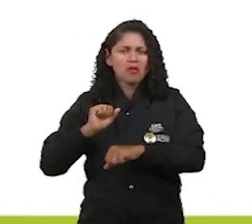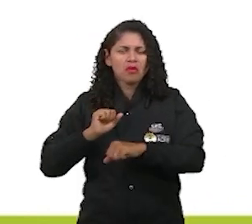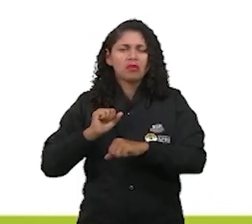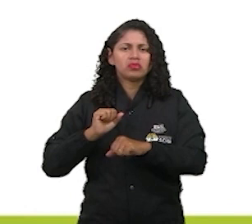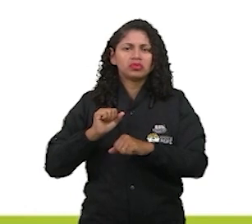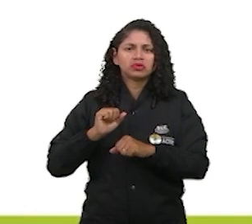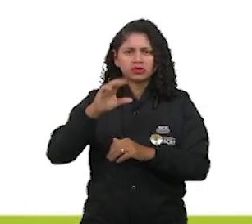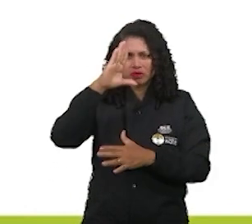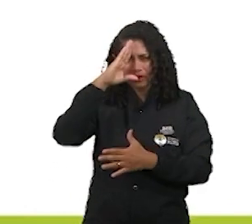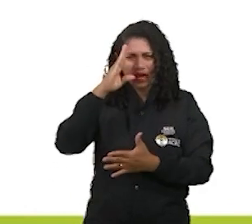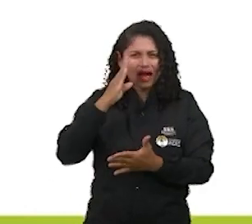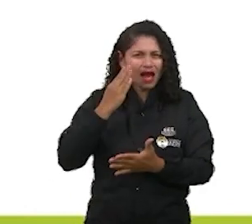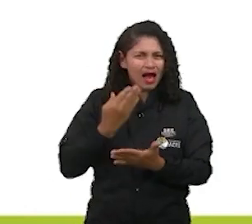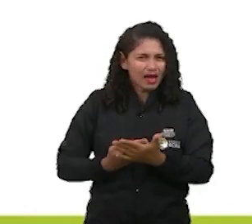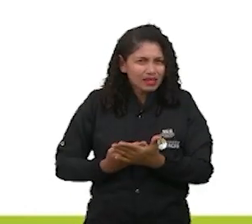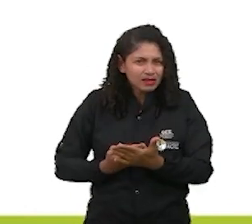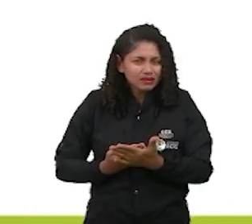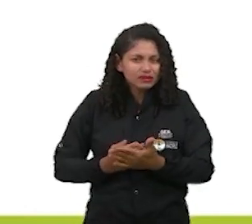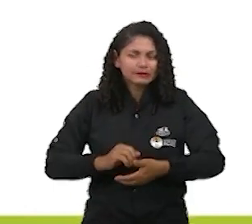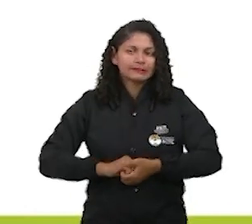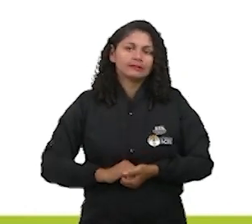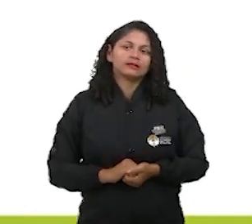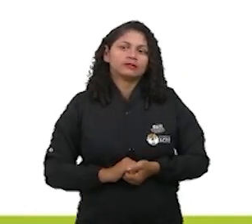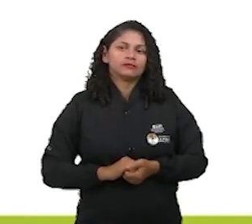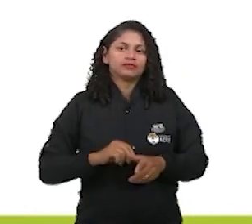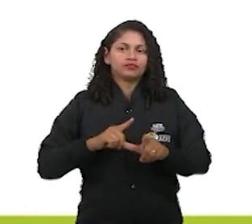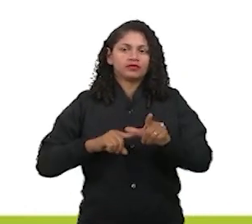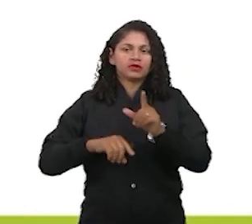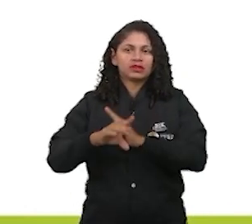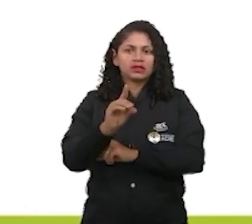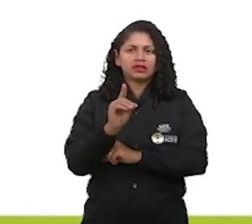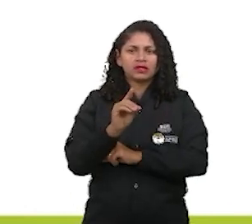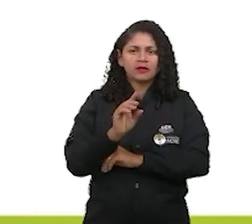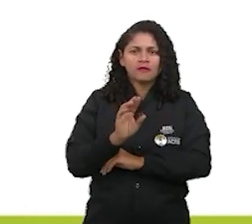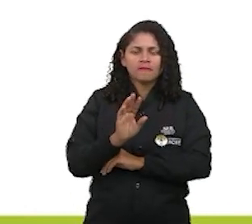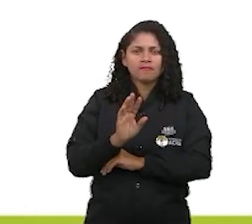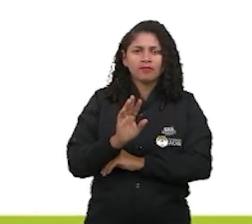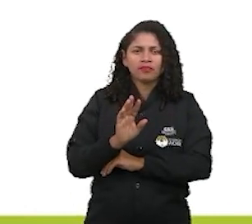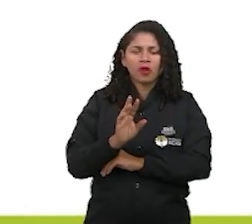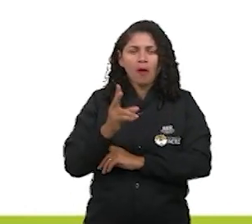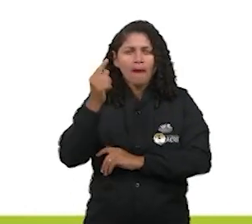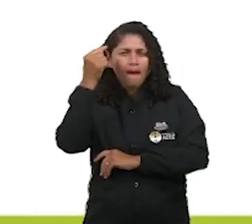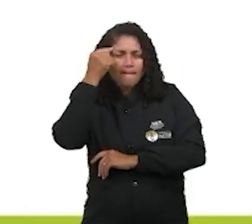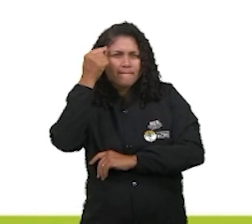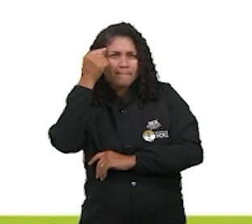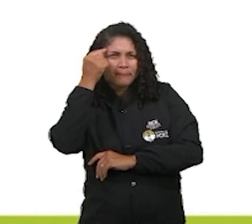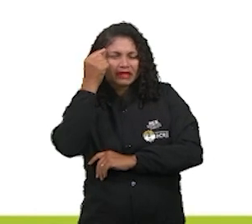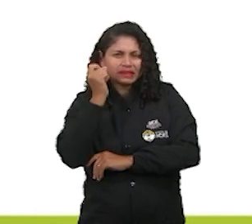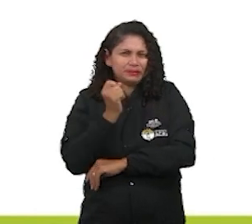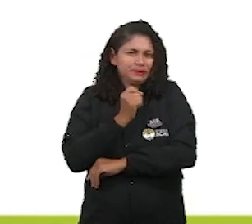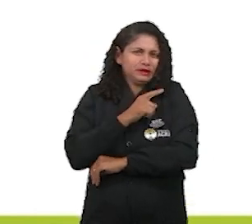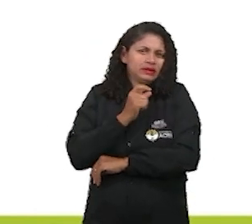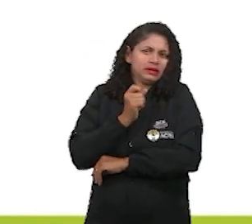das crenças. D, uma visão irônica das diferenças de classe.